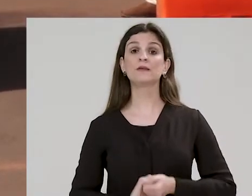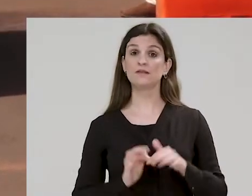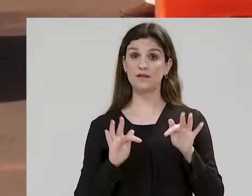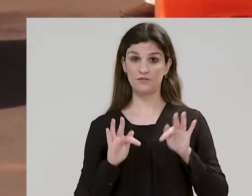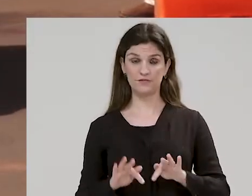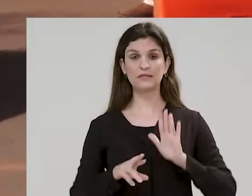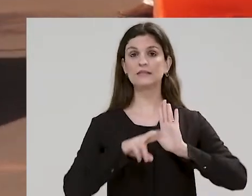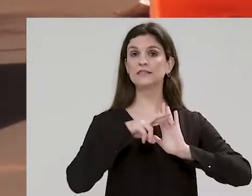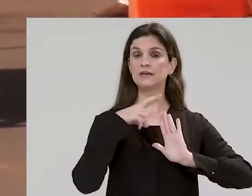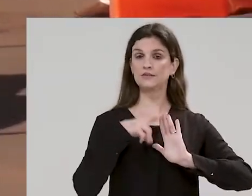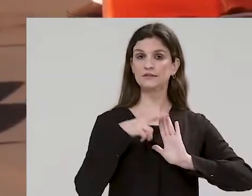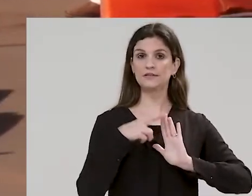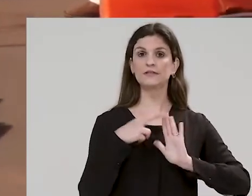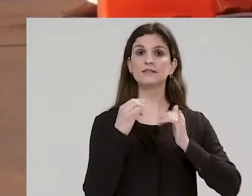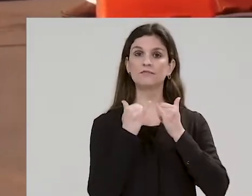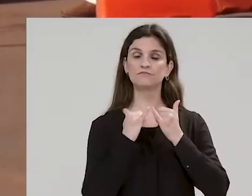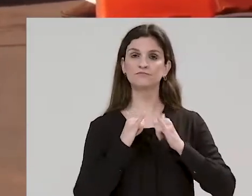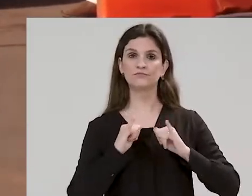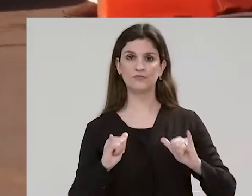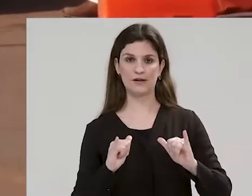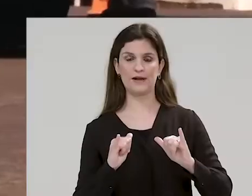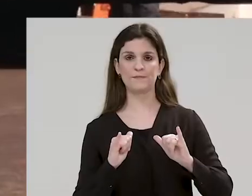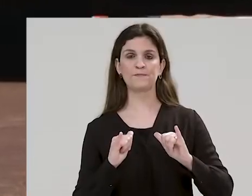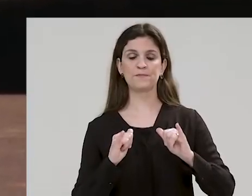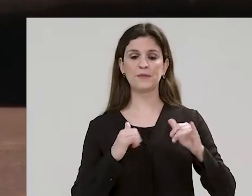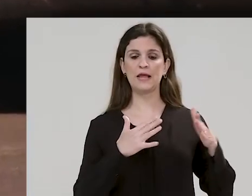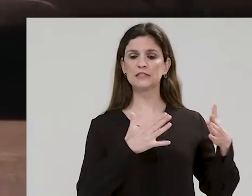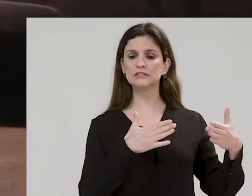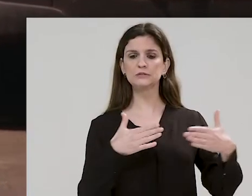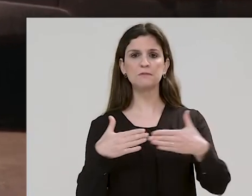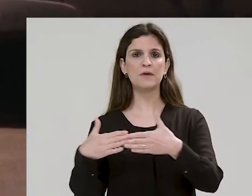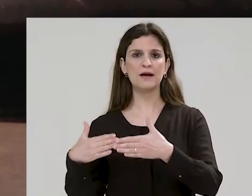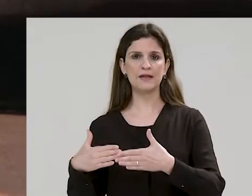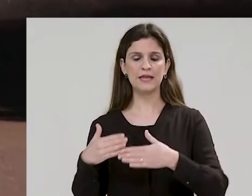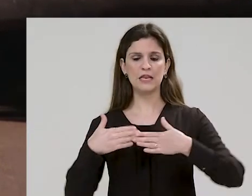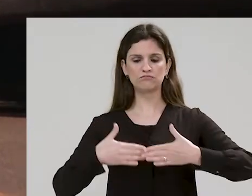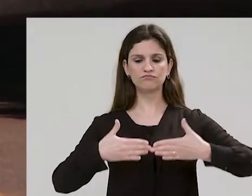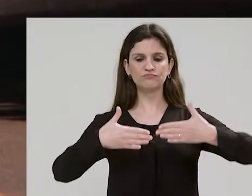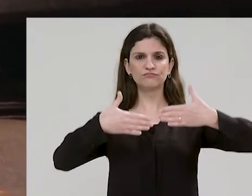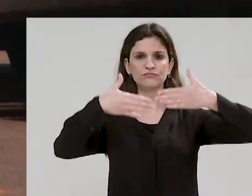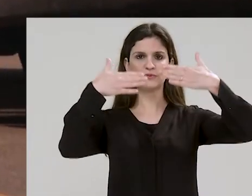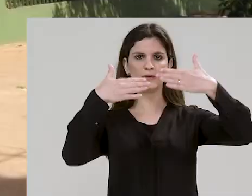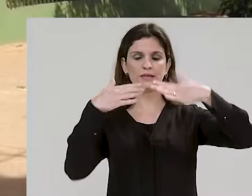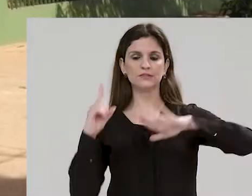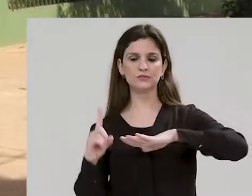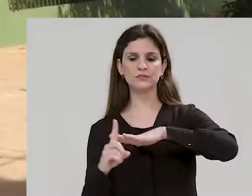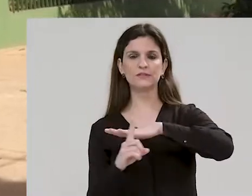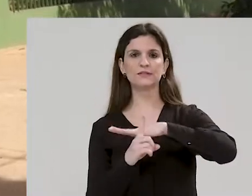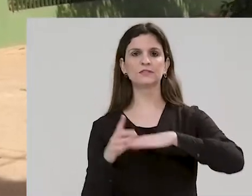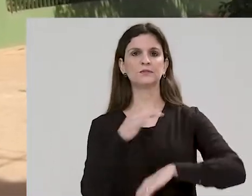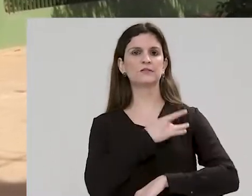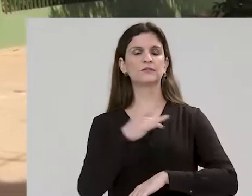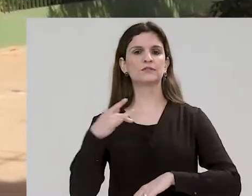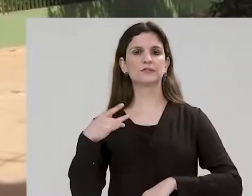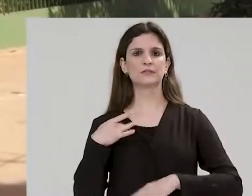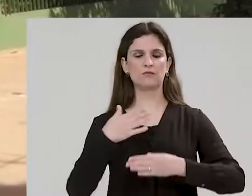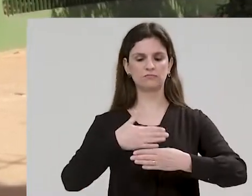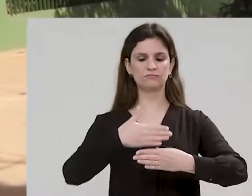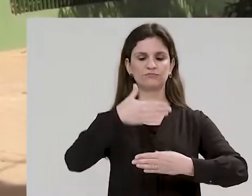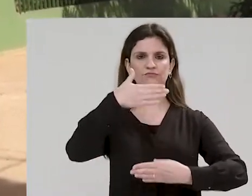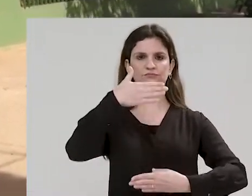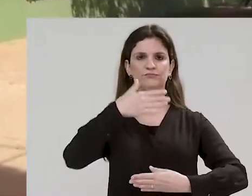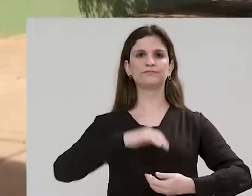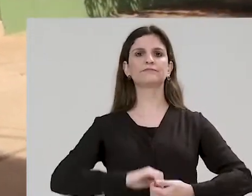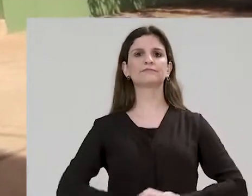a resolução determina a instalação de barreiras físicas nas recepções de locais destinados